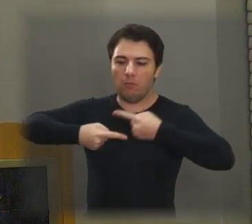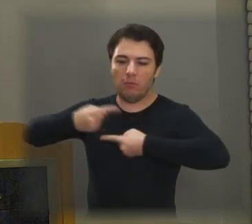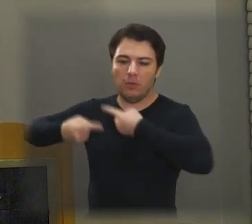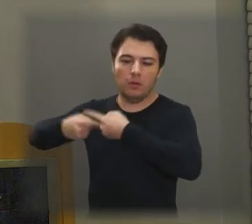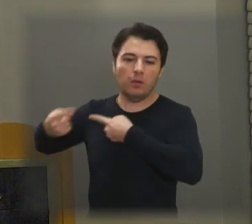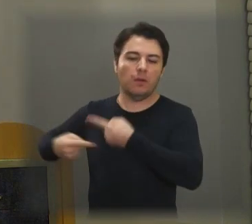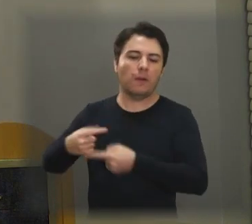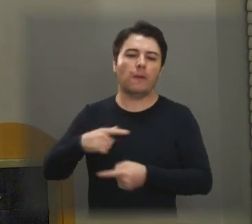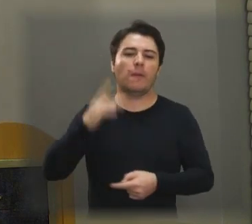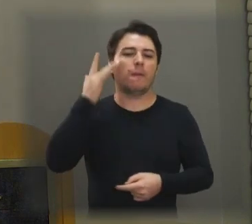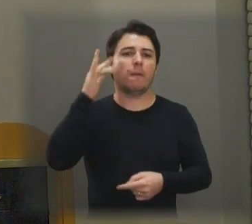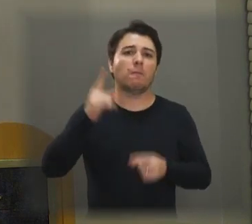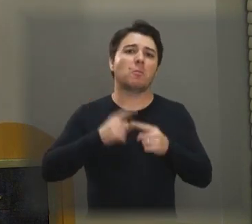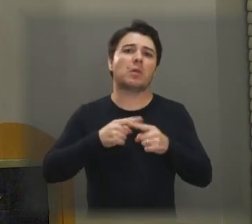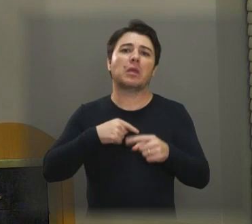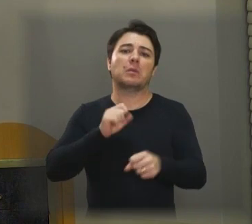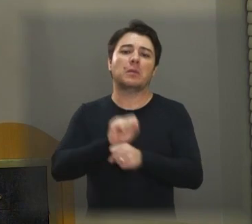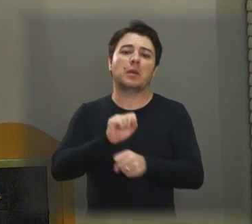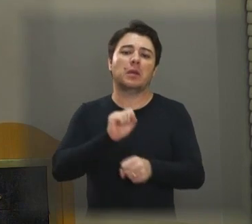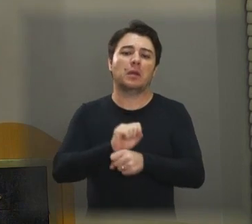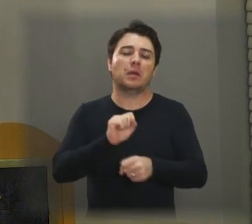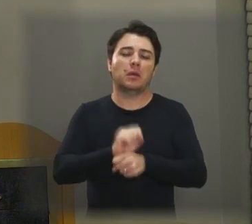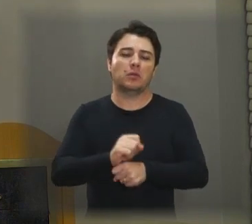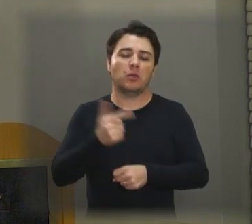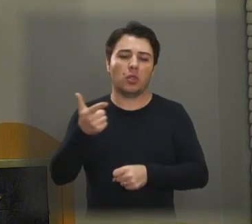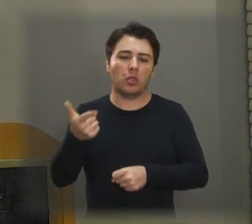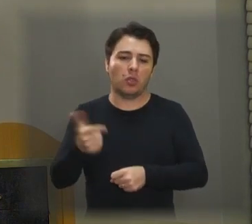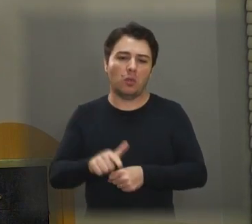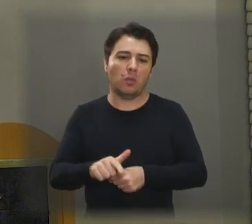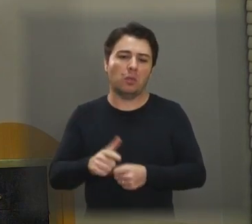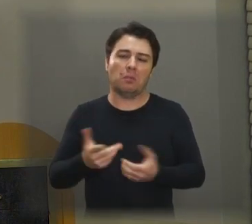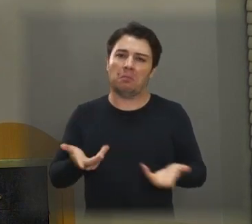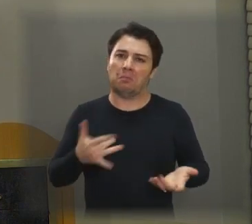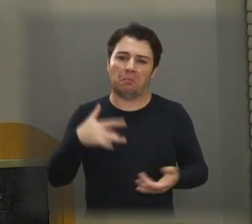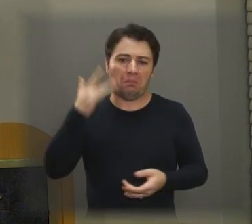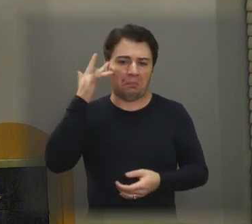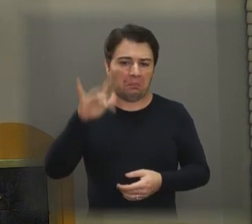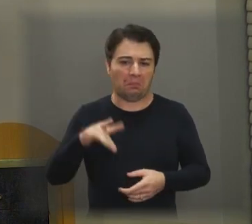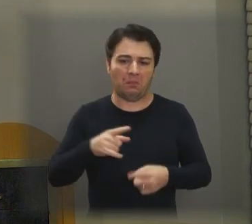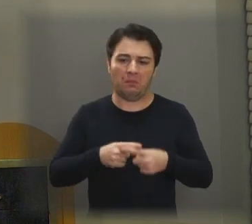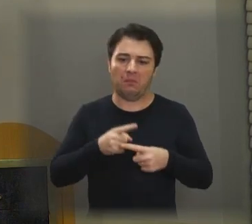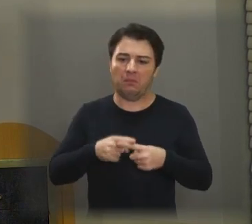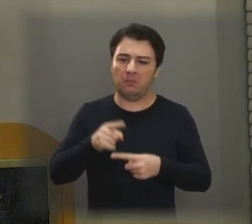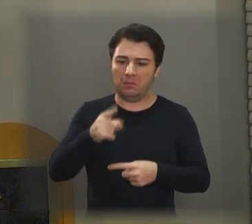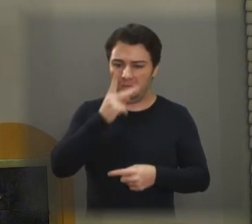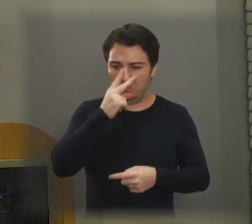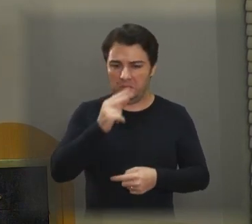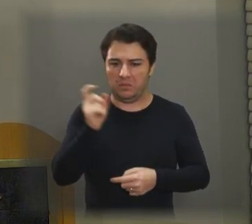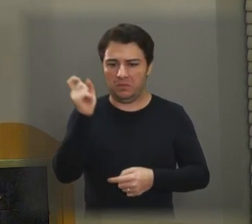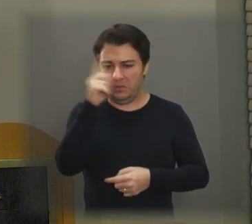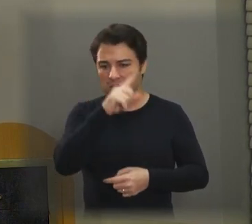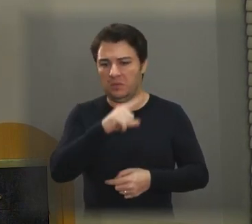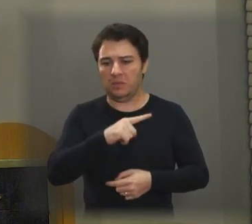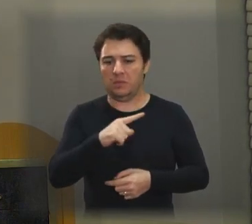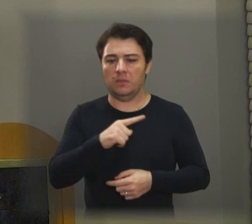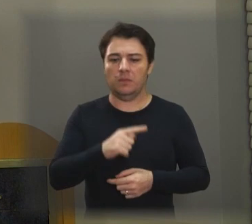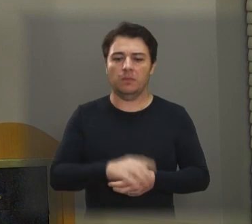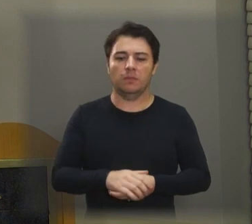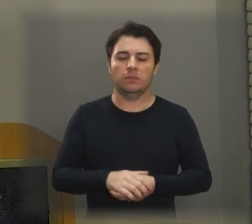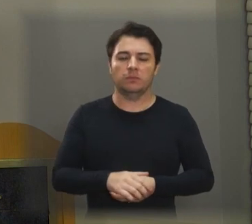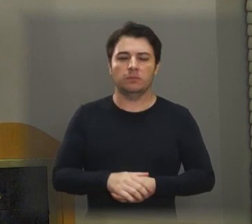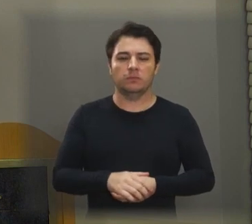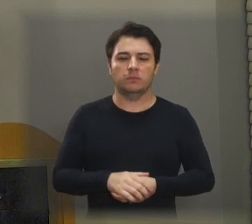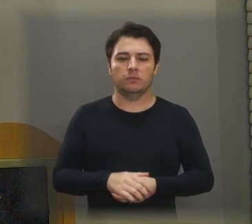postos um fiozinho você tá guardando o serviço sequência não sei que aconteceu não sei que tá acontecendo mas tem essa dificuldade agora